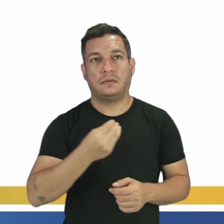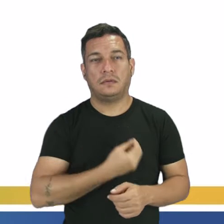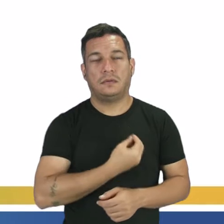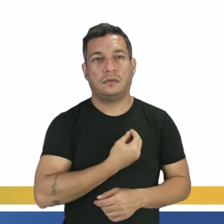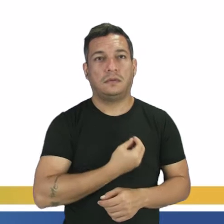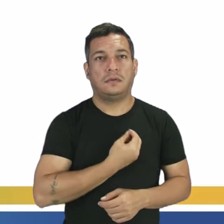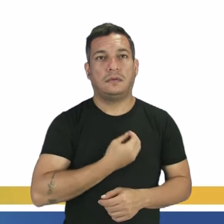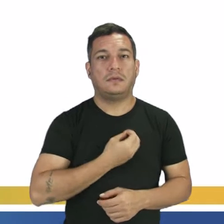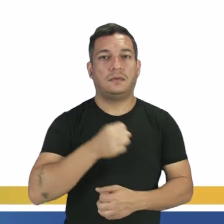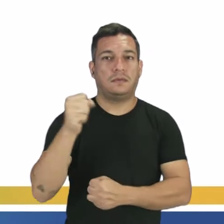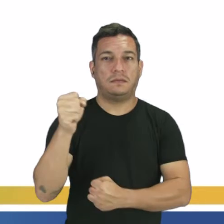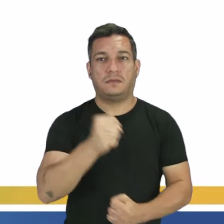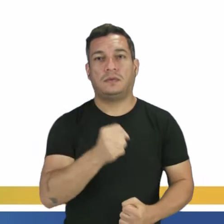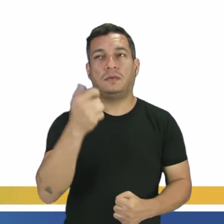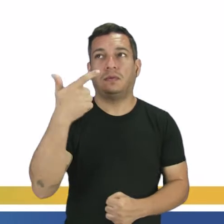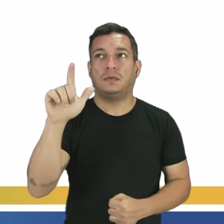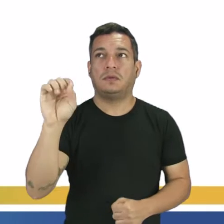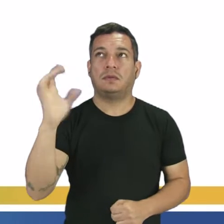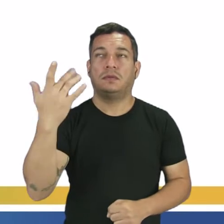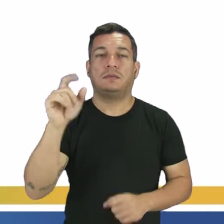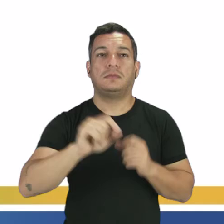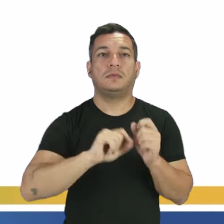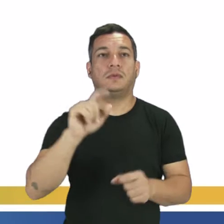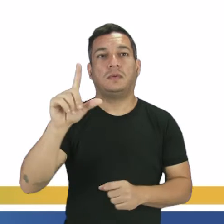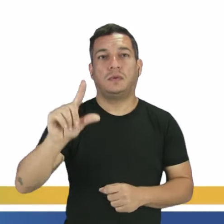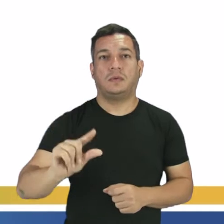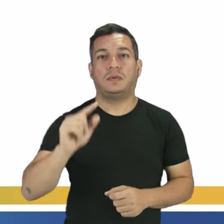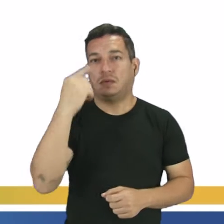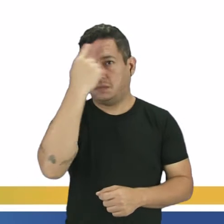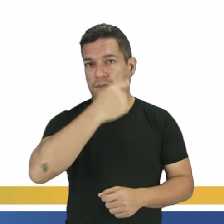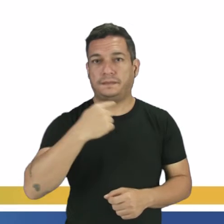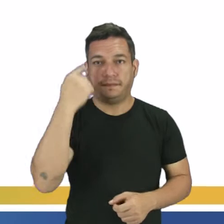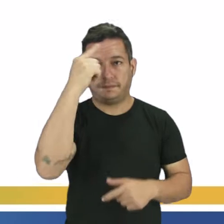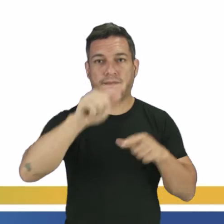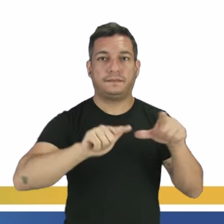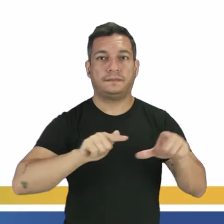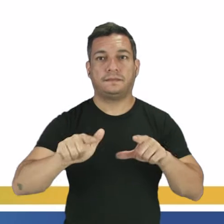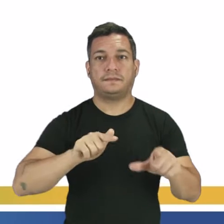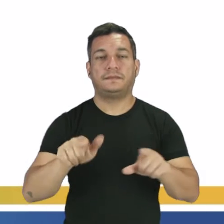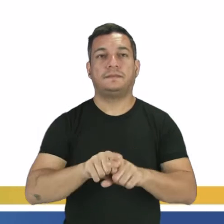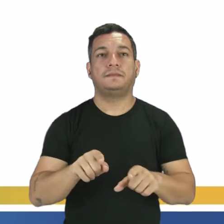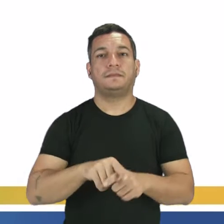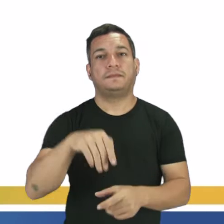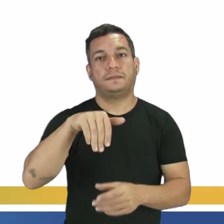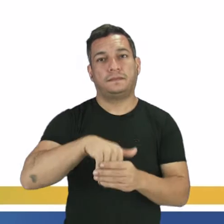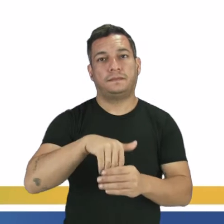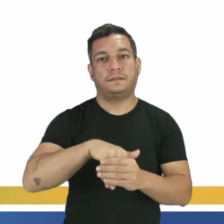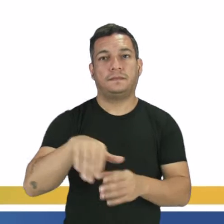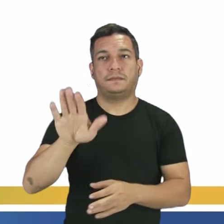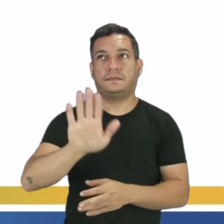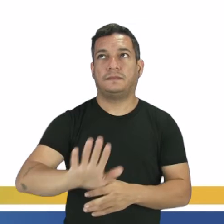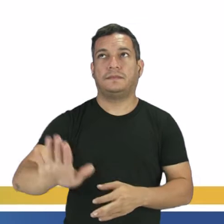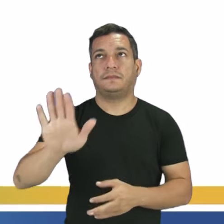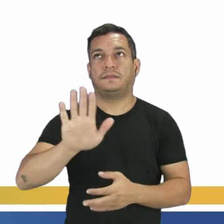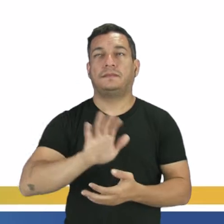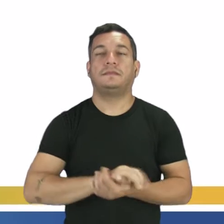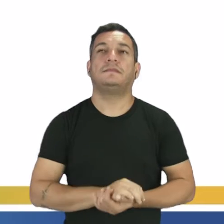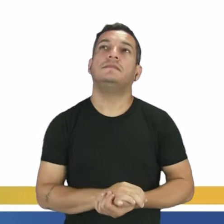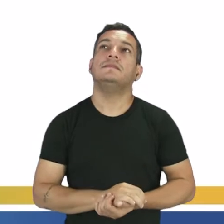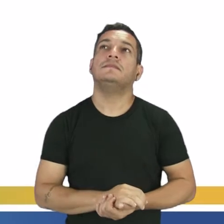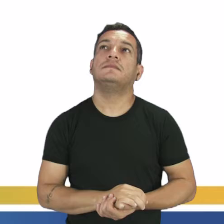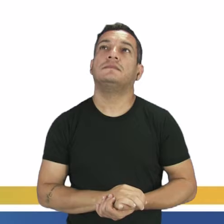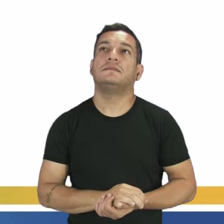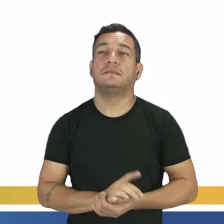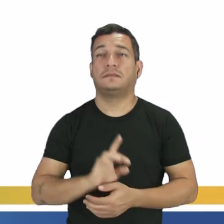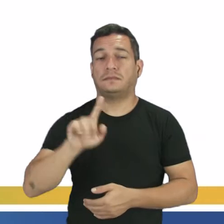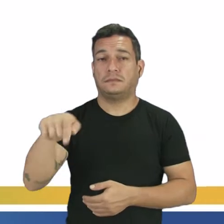poder. Outro fator foi a redução da jornada de trabalho e o voto universal.